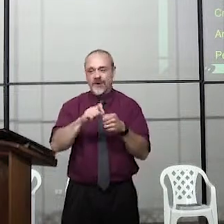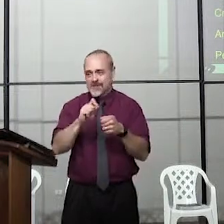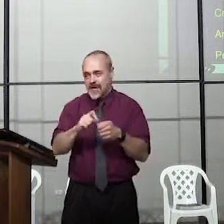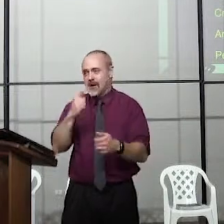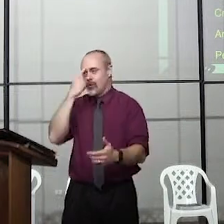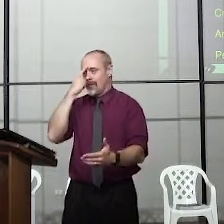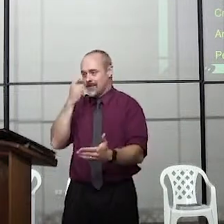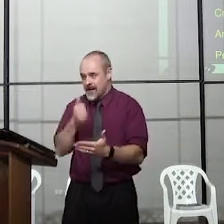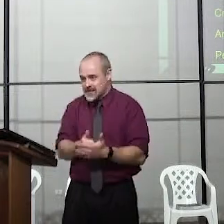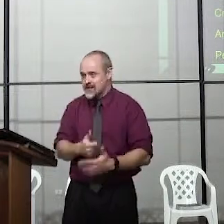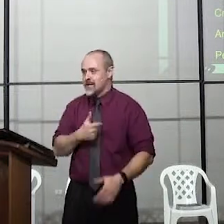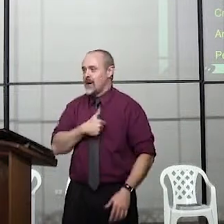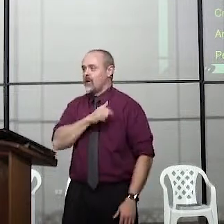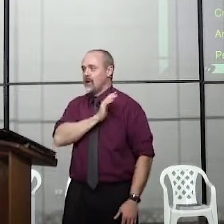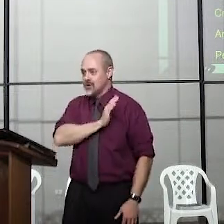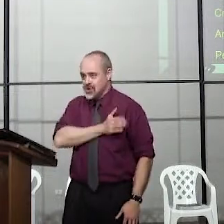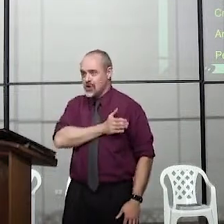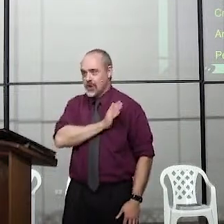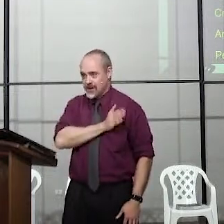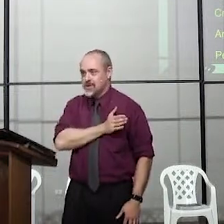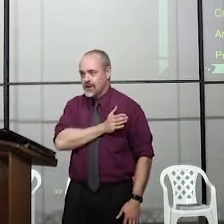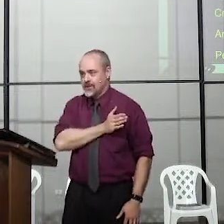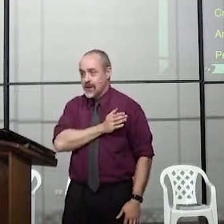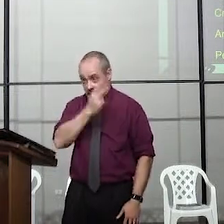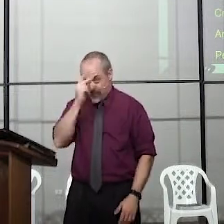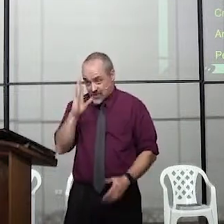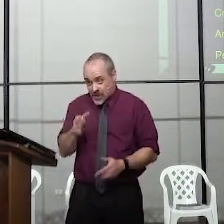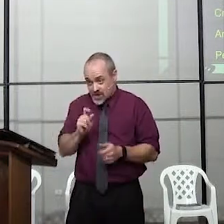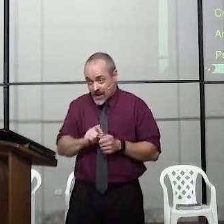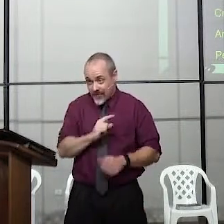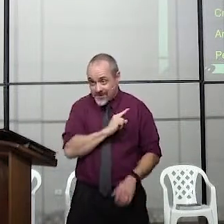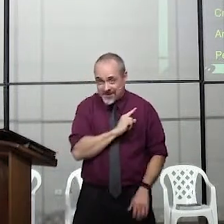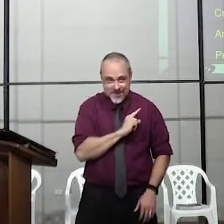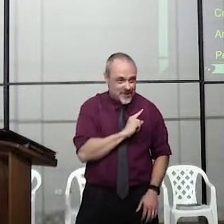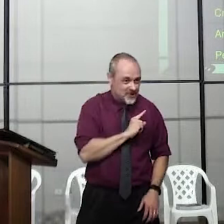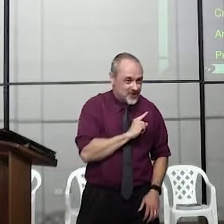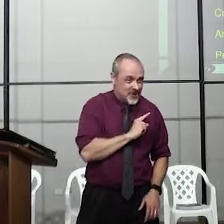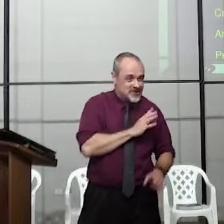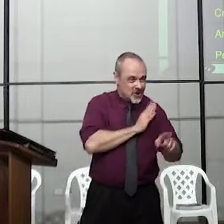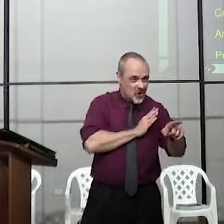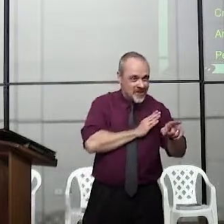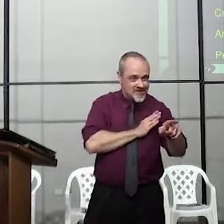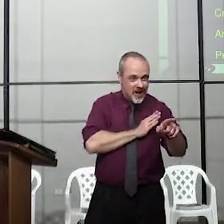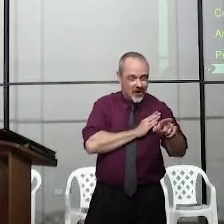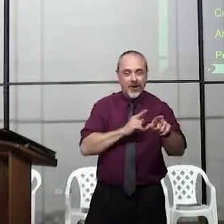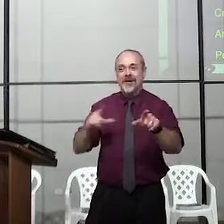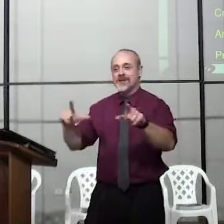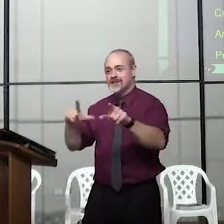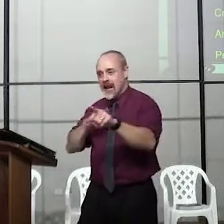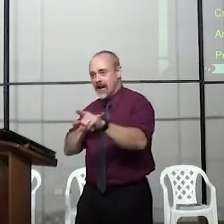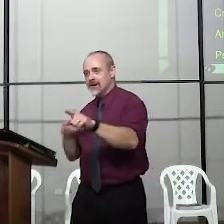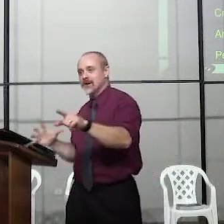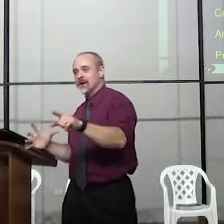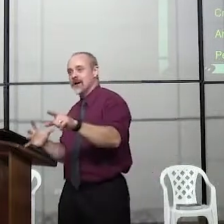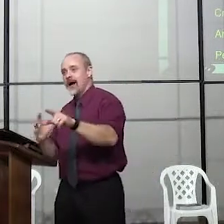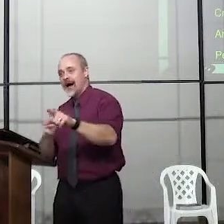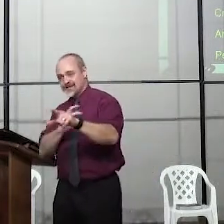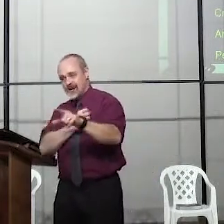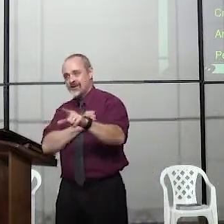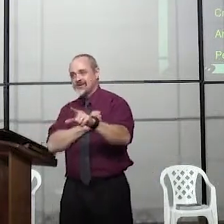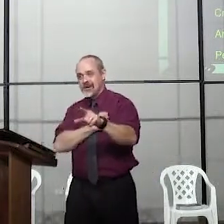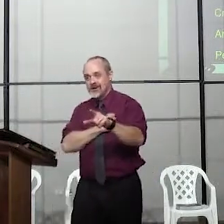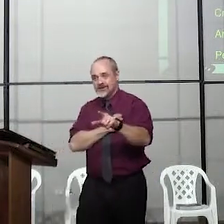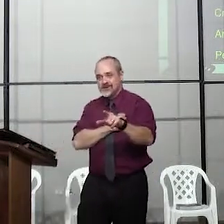deve fazer uma decisão de coração. A pessoa que já fez isso de coração tem